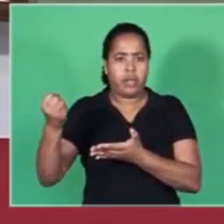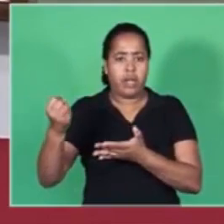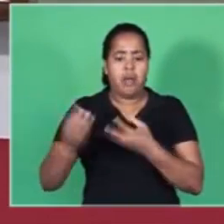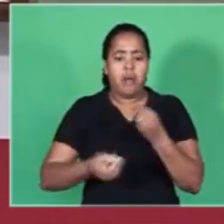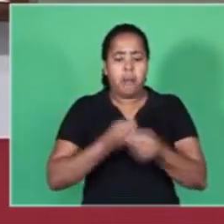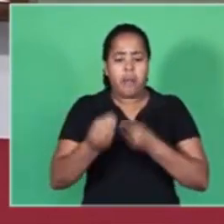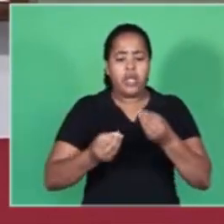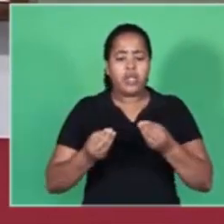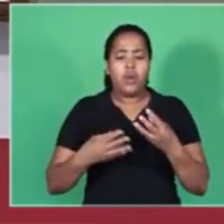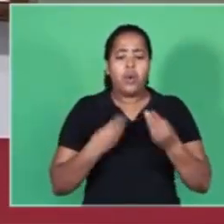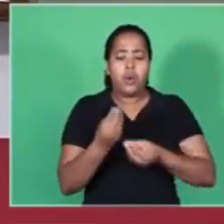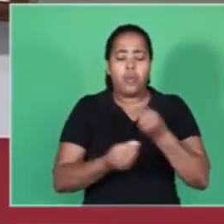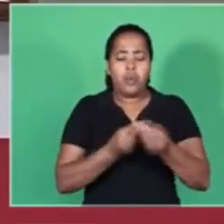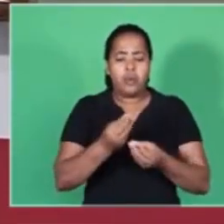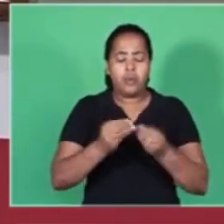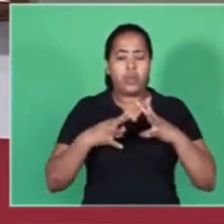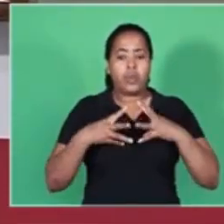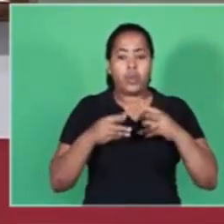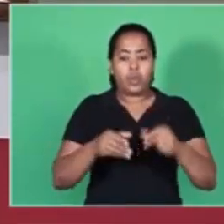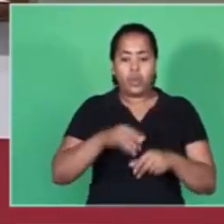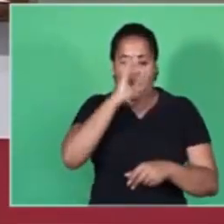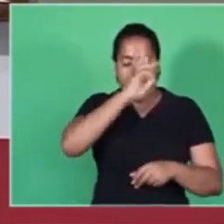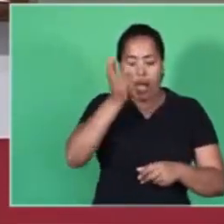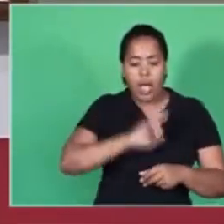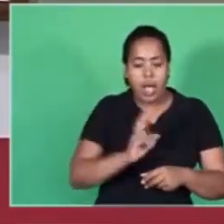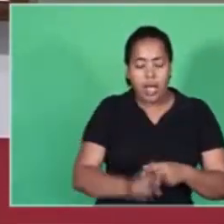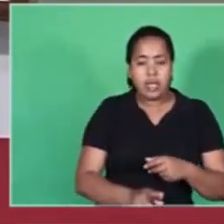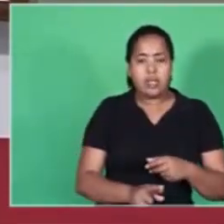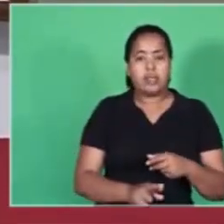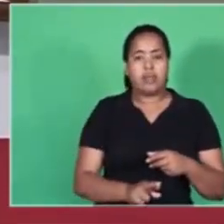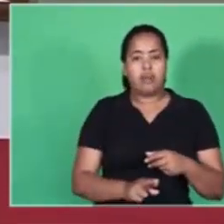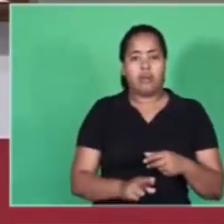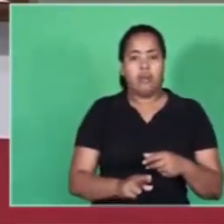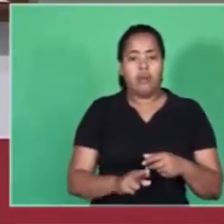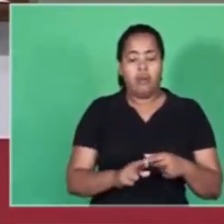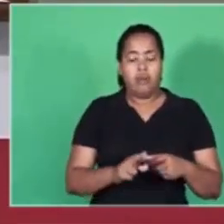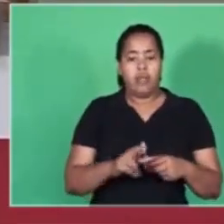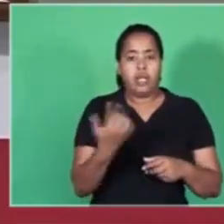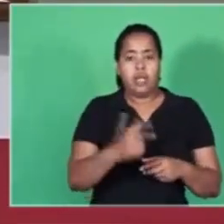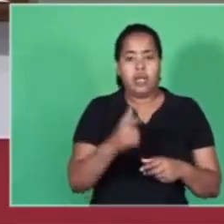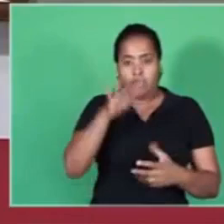fé. Não existe isso. A fé é um